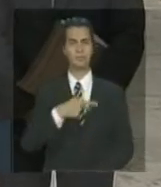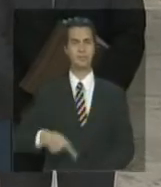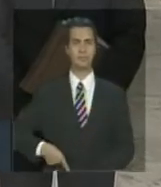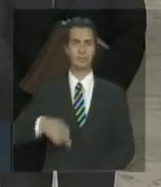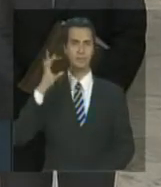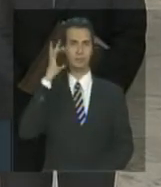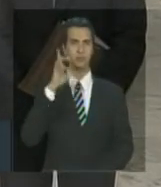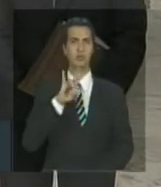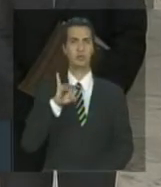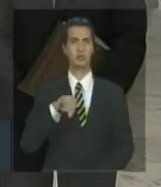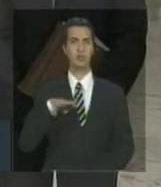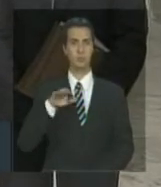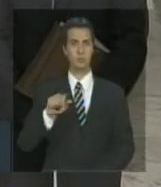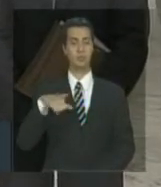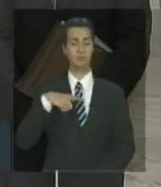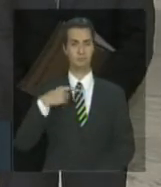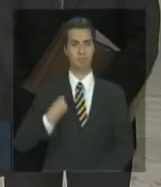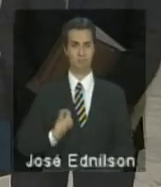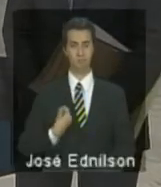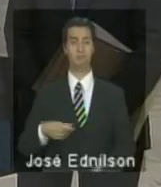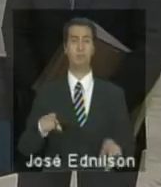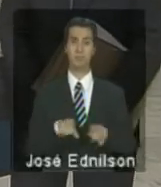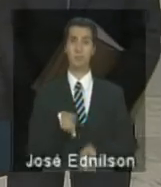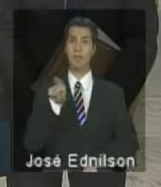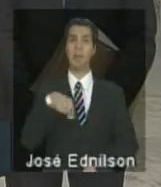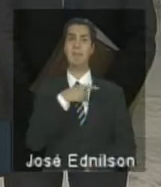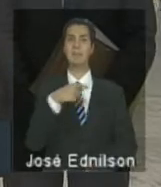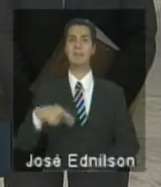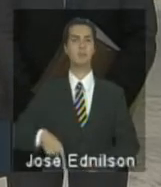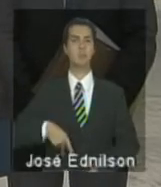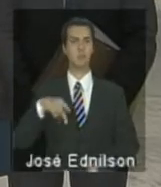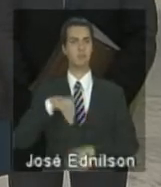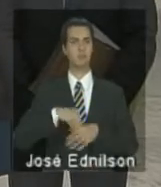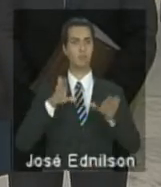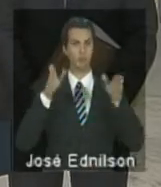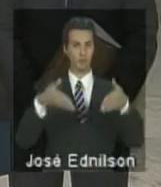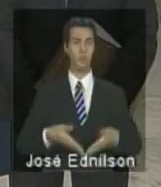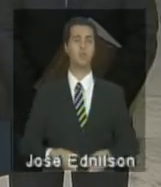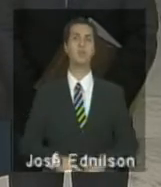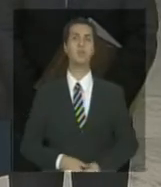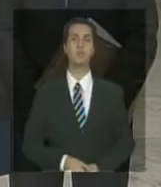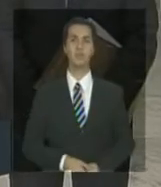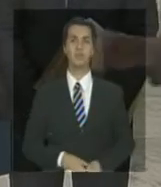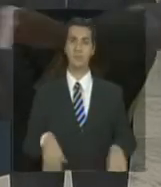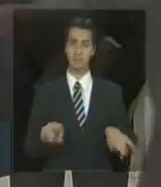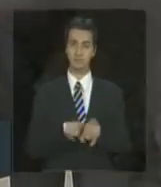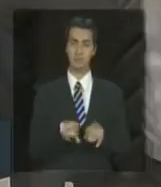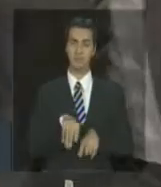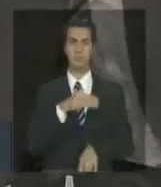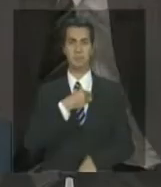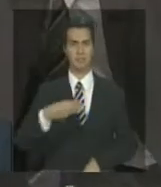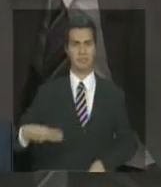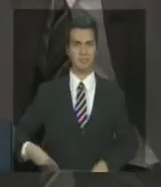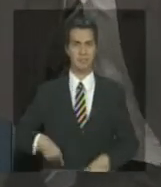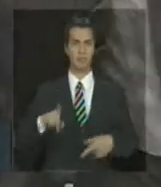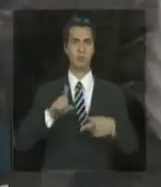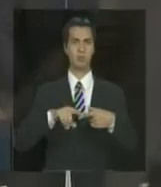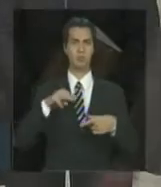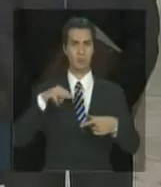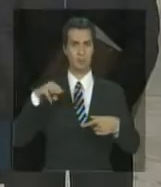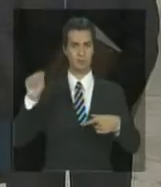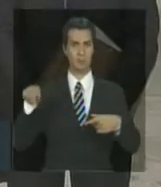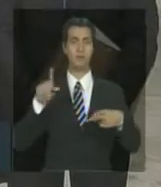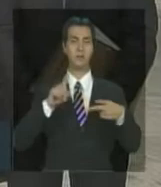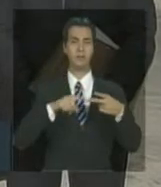também a presidenta do fórum, com os ministros, particularmente do Meio Ambiente e de Relações